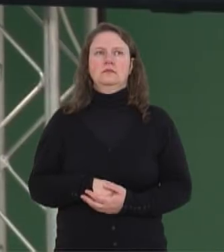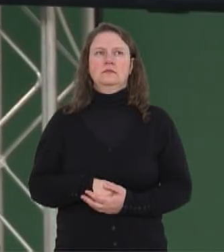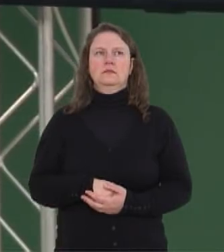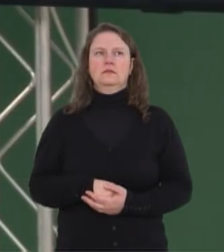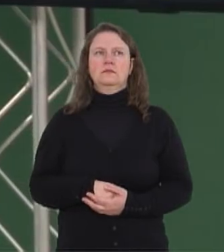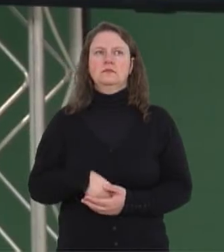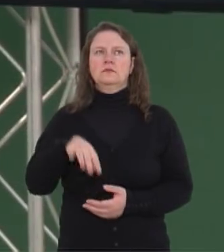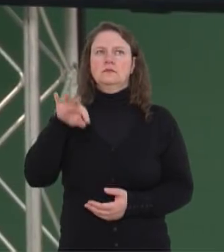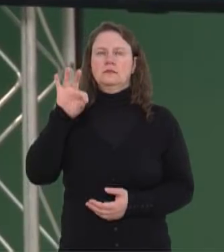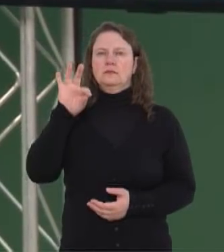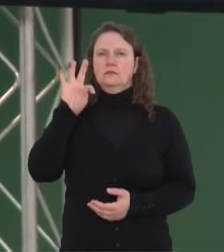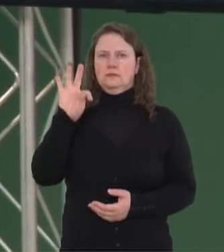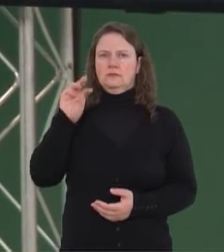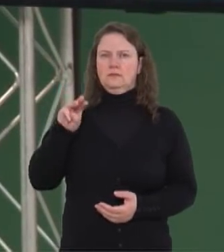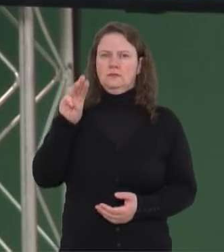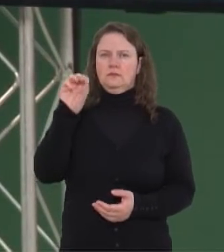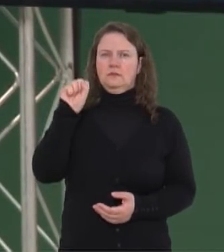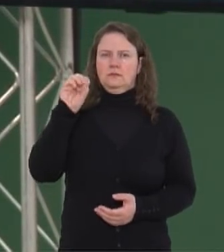Tuesday,